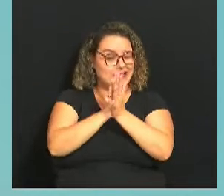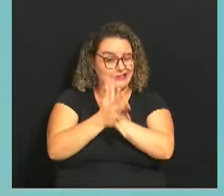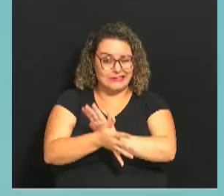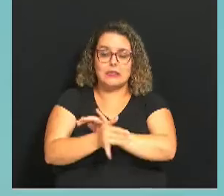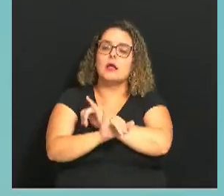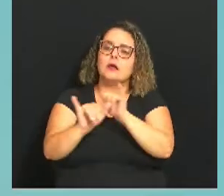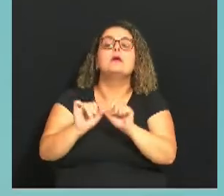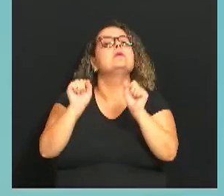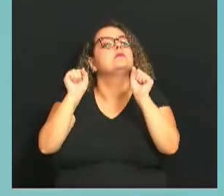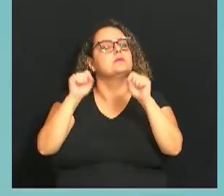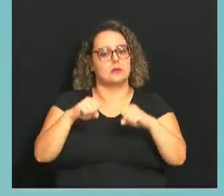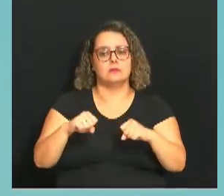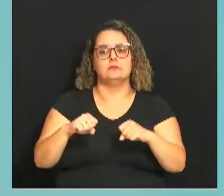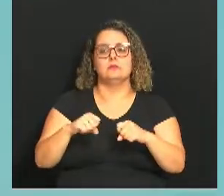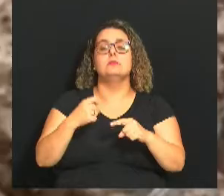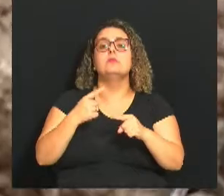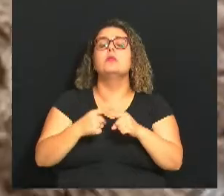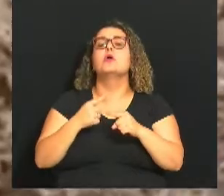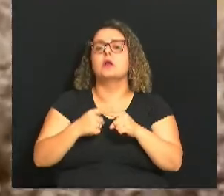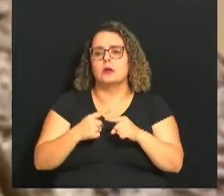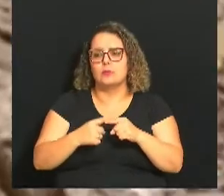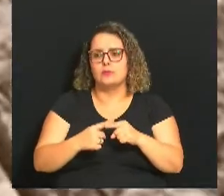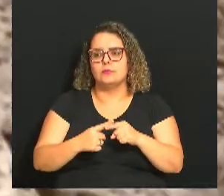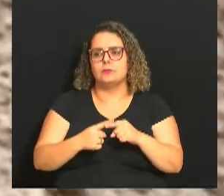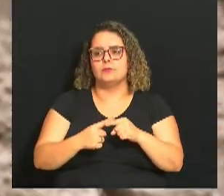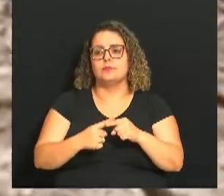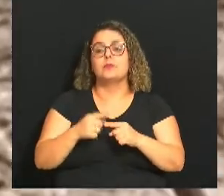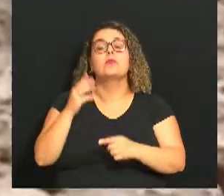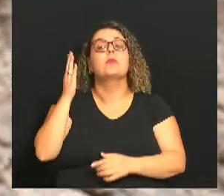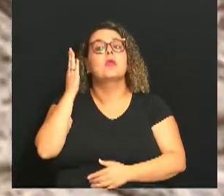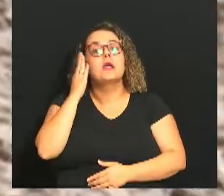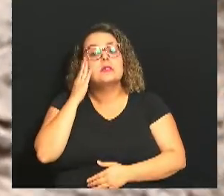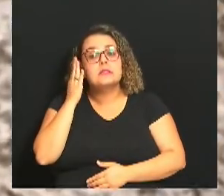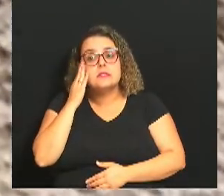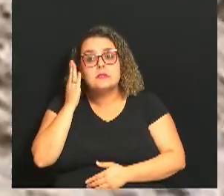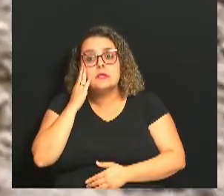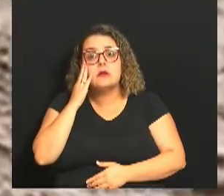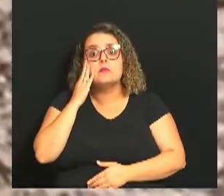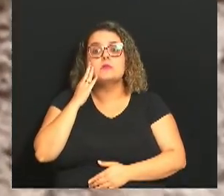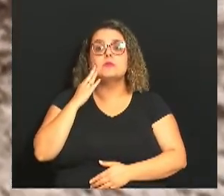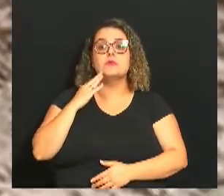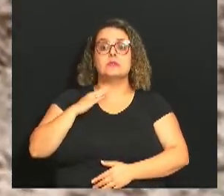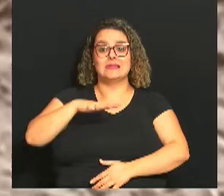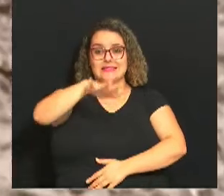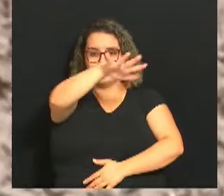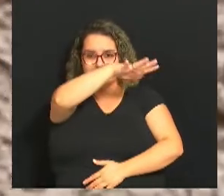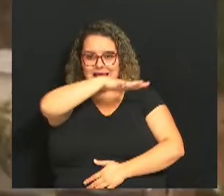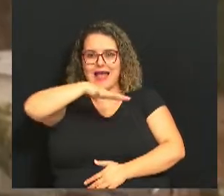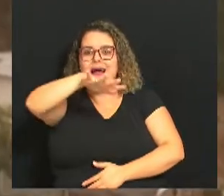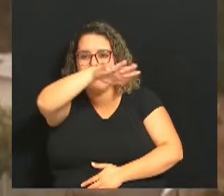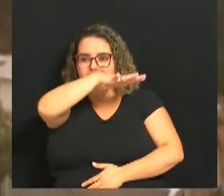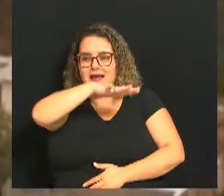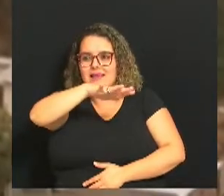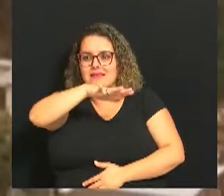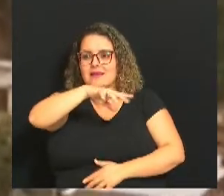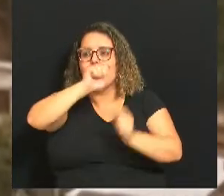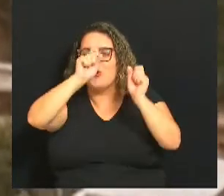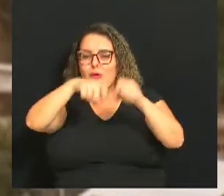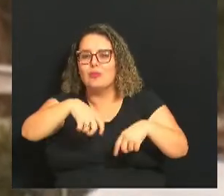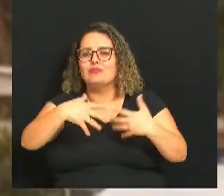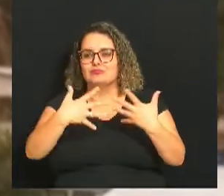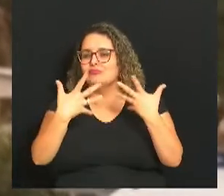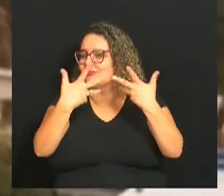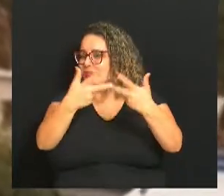anunciada? Sim. Por quê? Porque sabe-se que as condições físico-naturais da área são propícias para todos